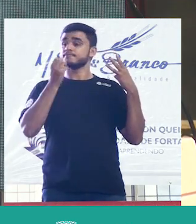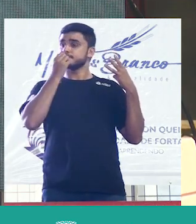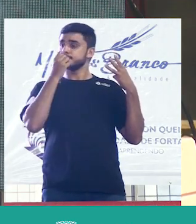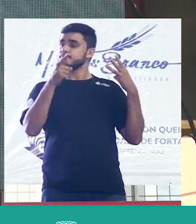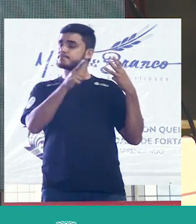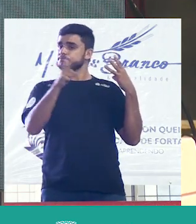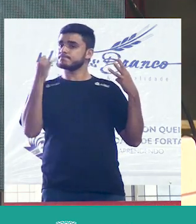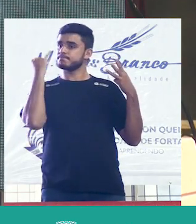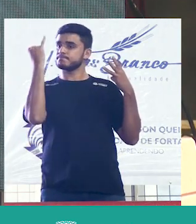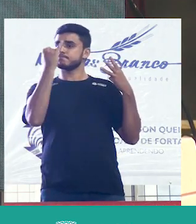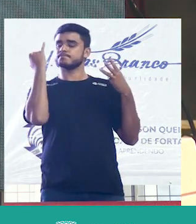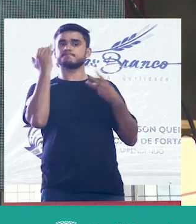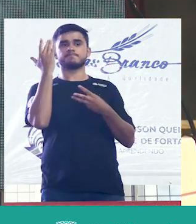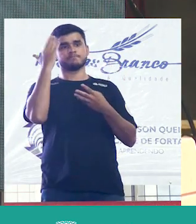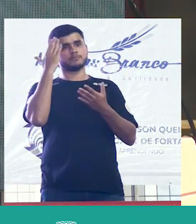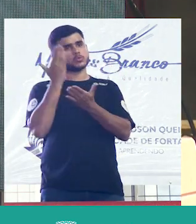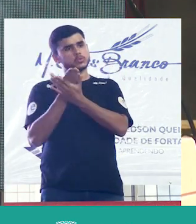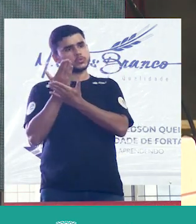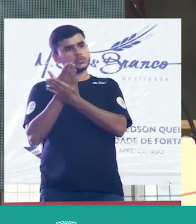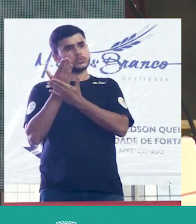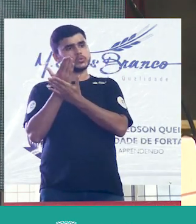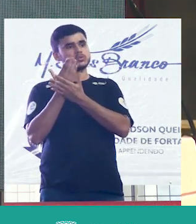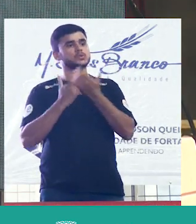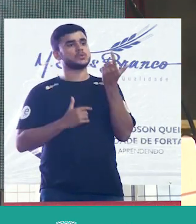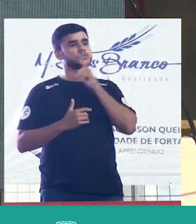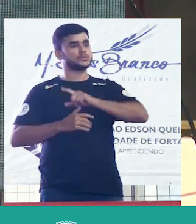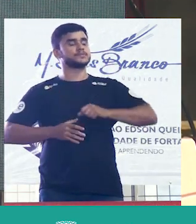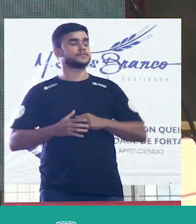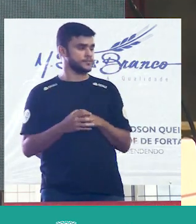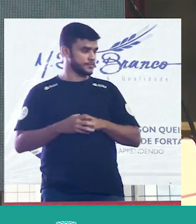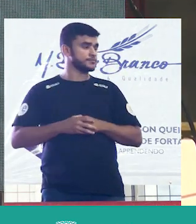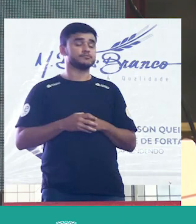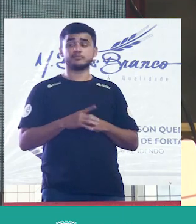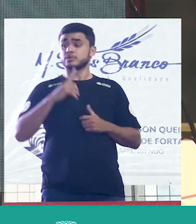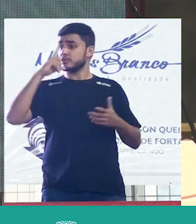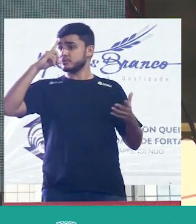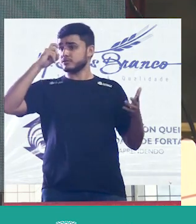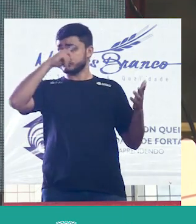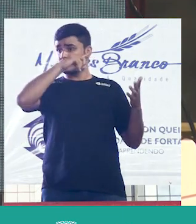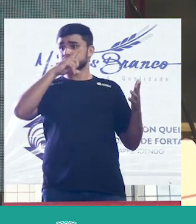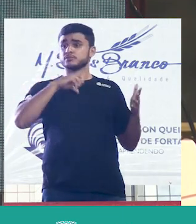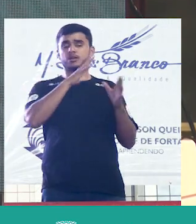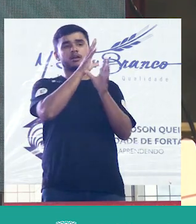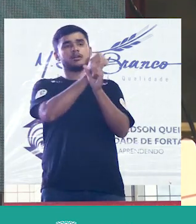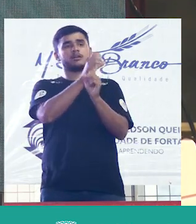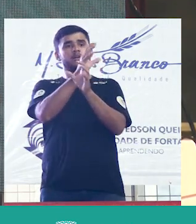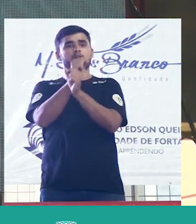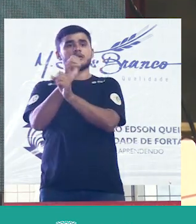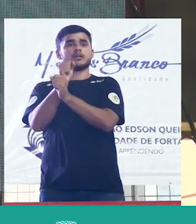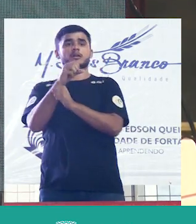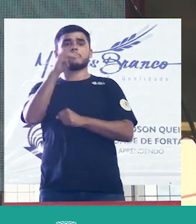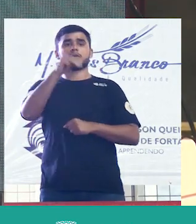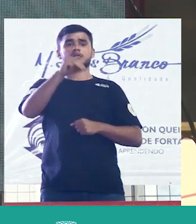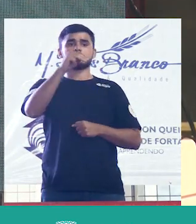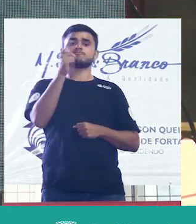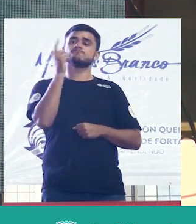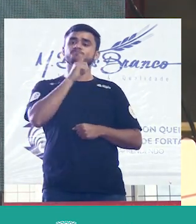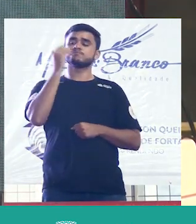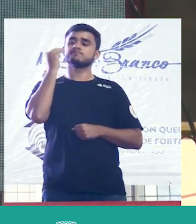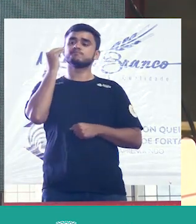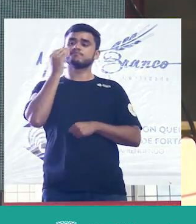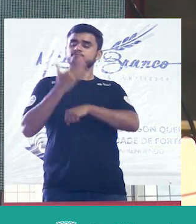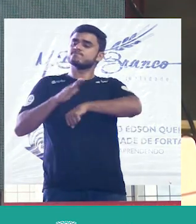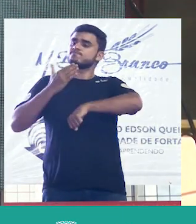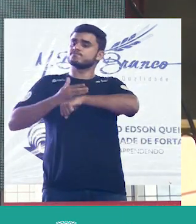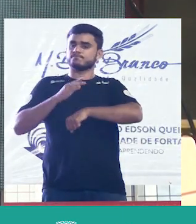a pena, vale a pena o sacrifício, né? É uma dificuldadezinha por causa da matemática, mas vale a pena tentar.